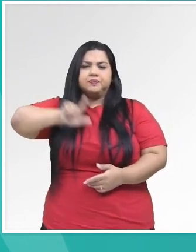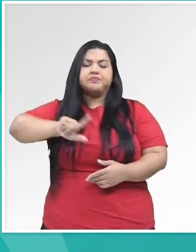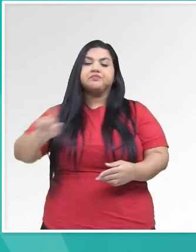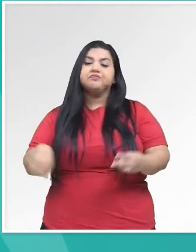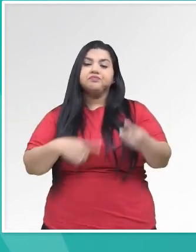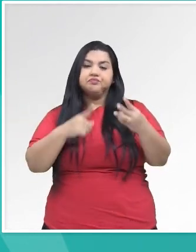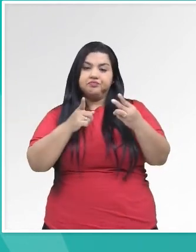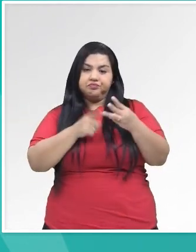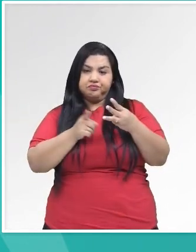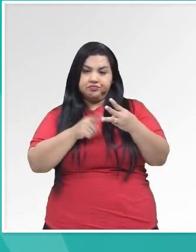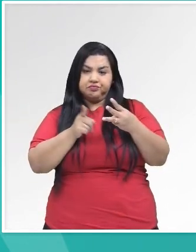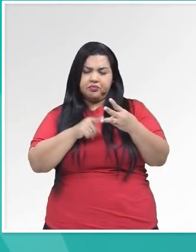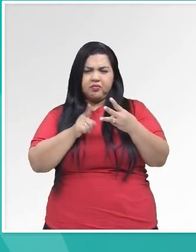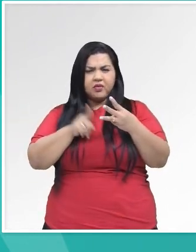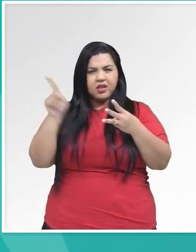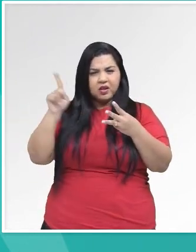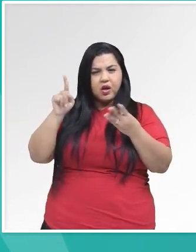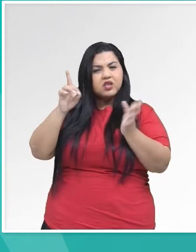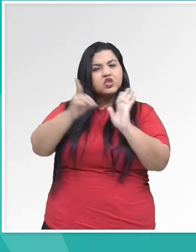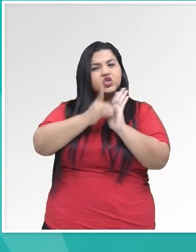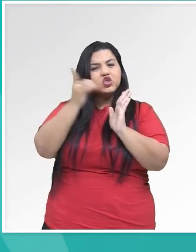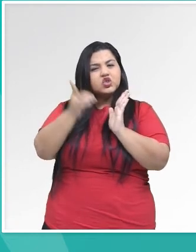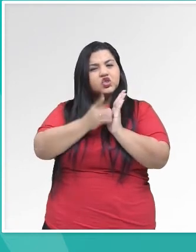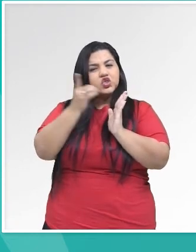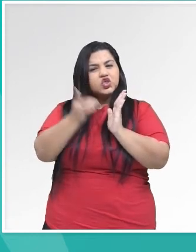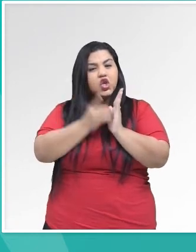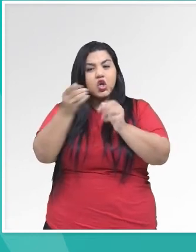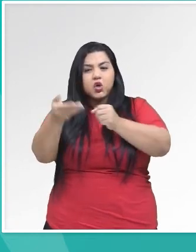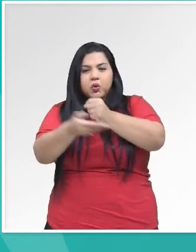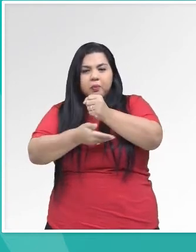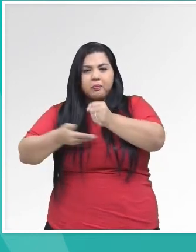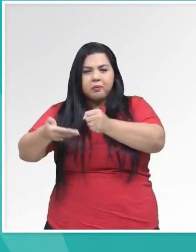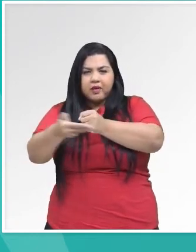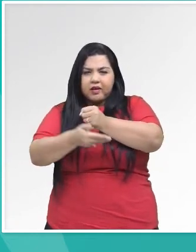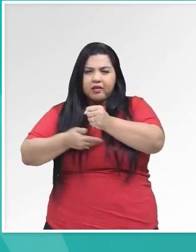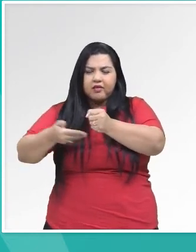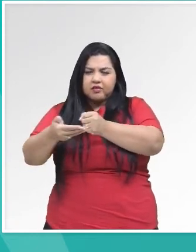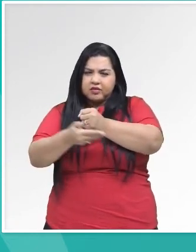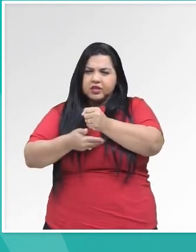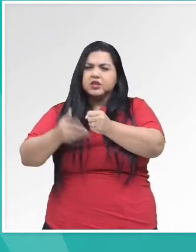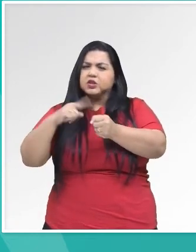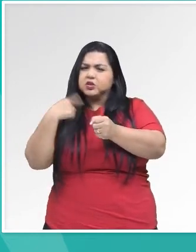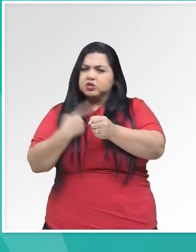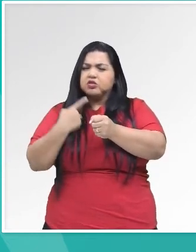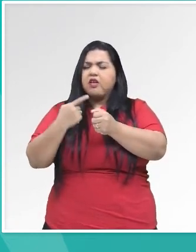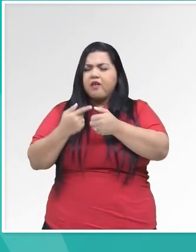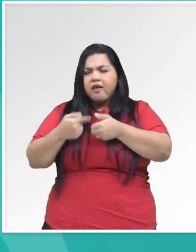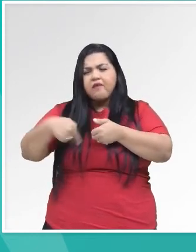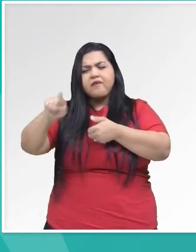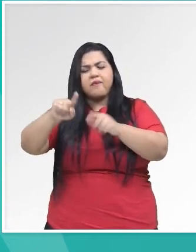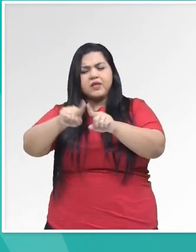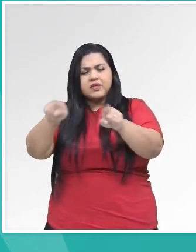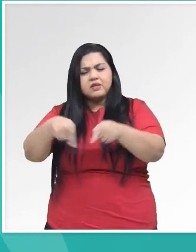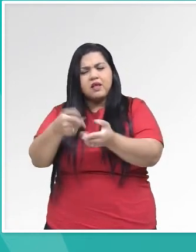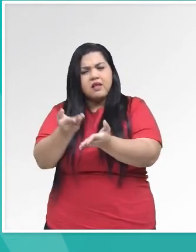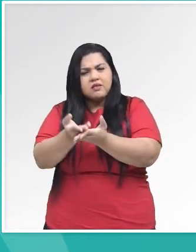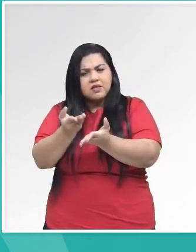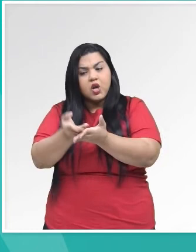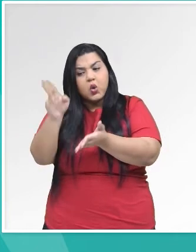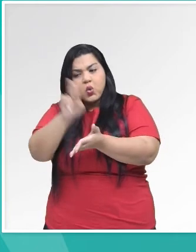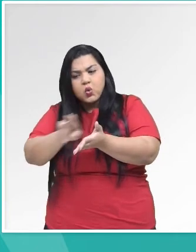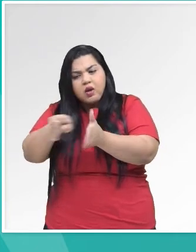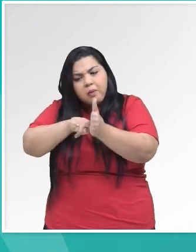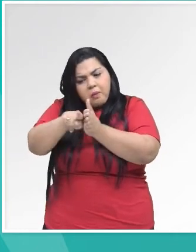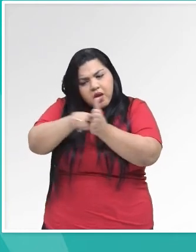Aurélio, mas com base nos livros didáticos mesmo, aquele que a gente leva para a sala de aula, aquele que você faz